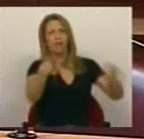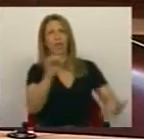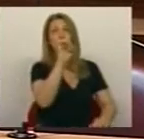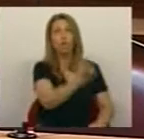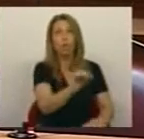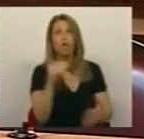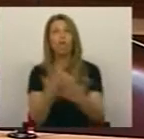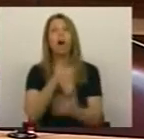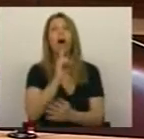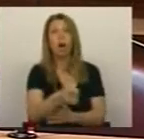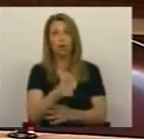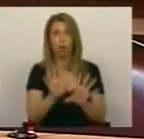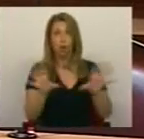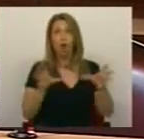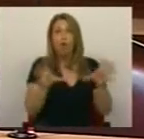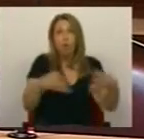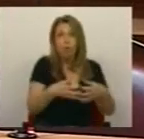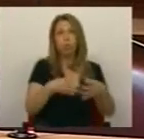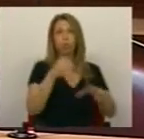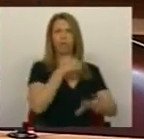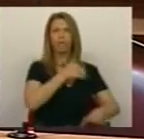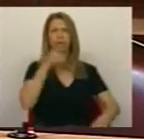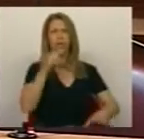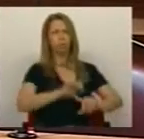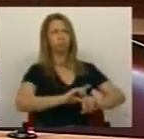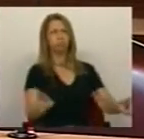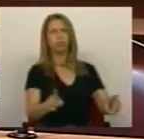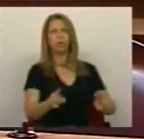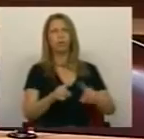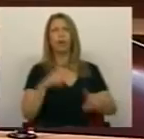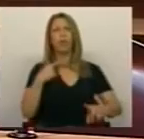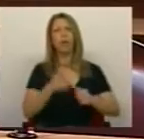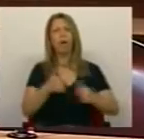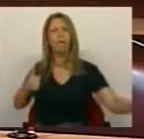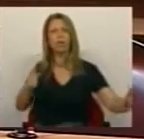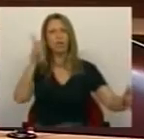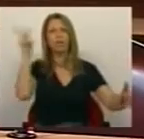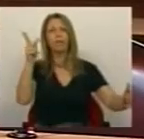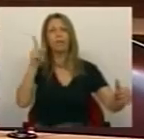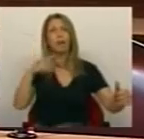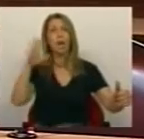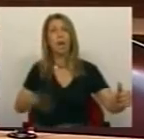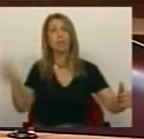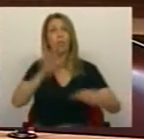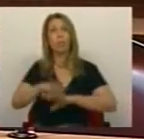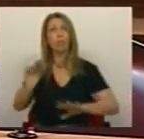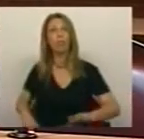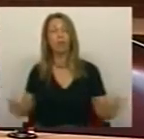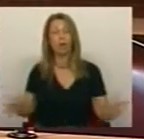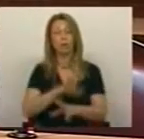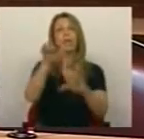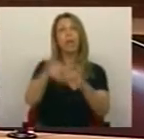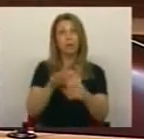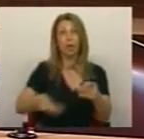grupo, vítima de uma proibição, se segregue cada vez mais da vida nacional. A inclusão social na área da saúde,